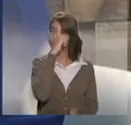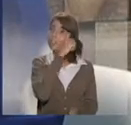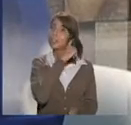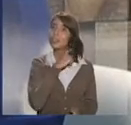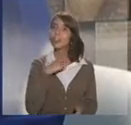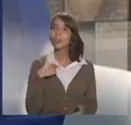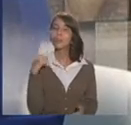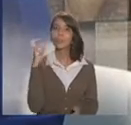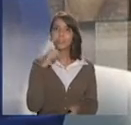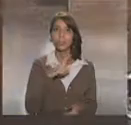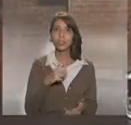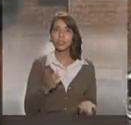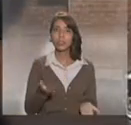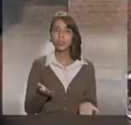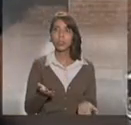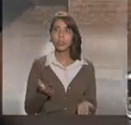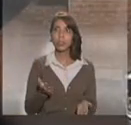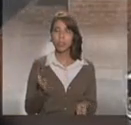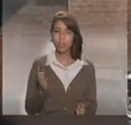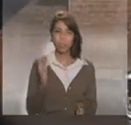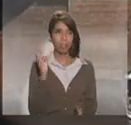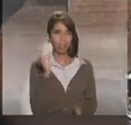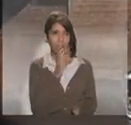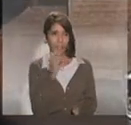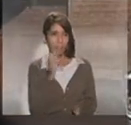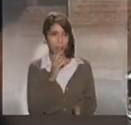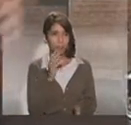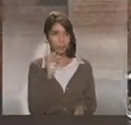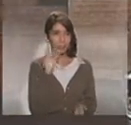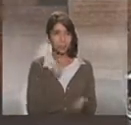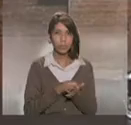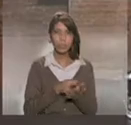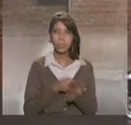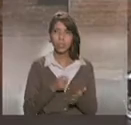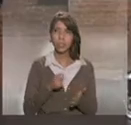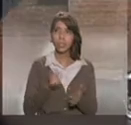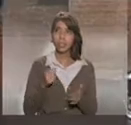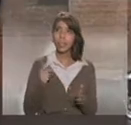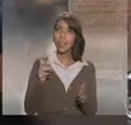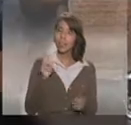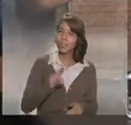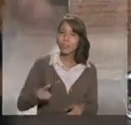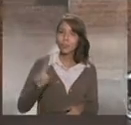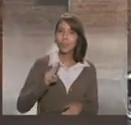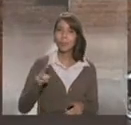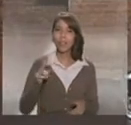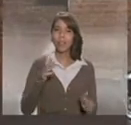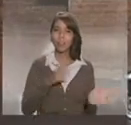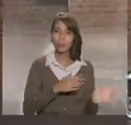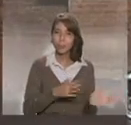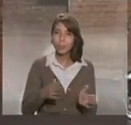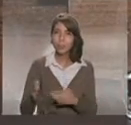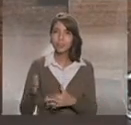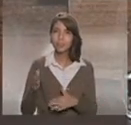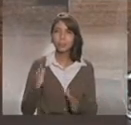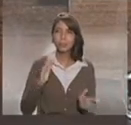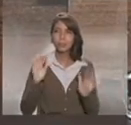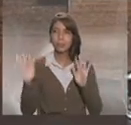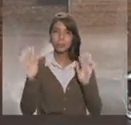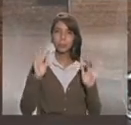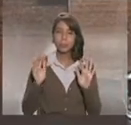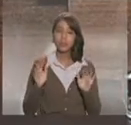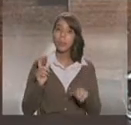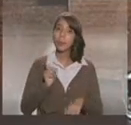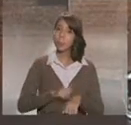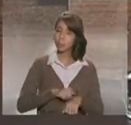dificuldade foi a é exatamente nessa mesmo período de você fazer vestibular e talvez nesse período entre 1h e ao mesmo